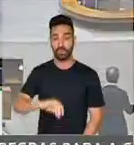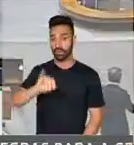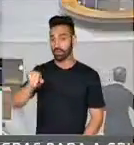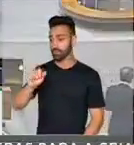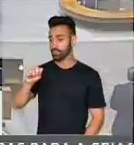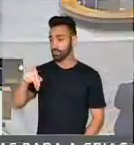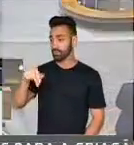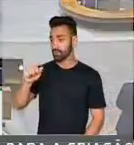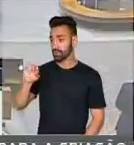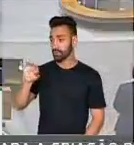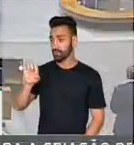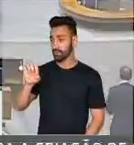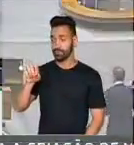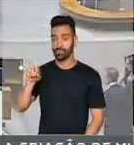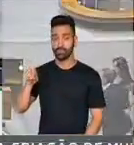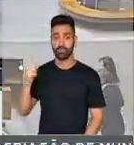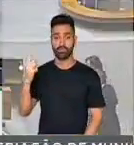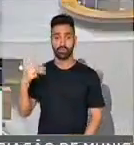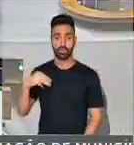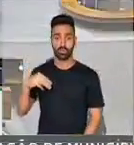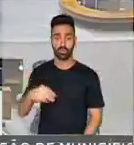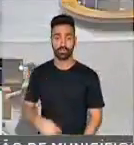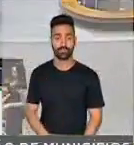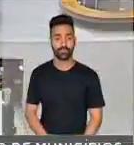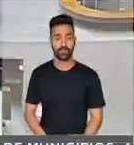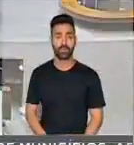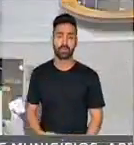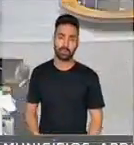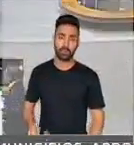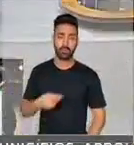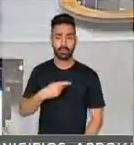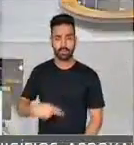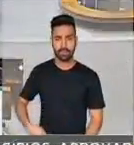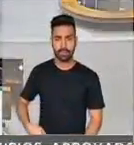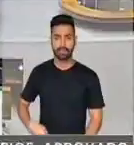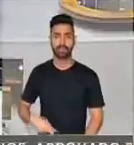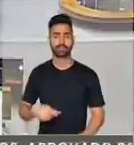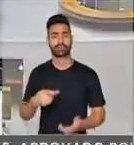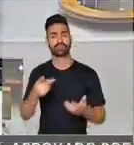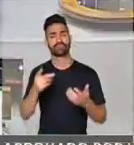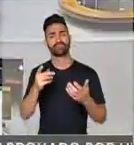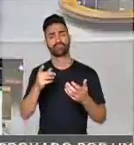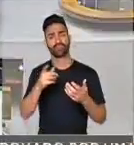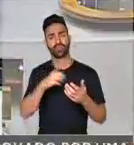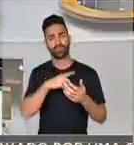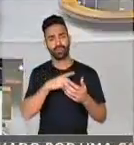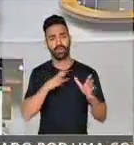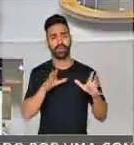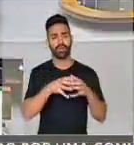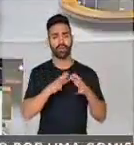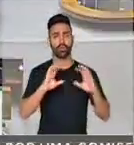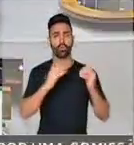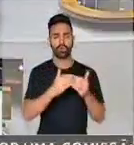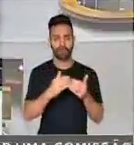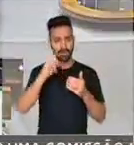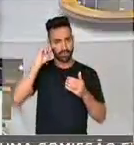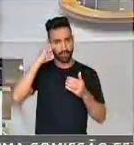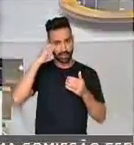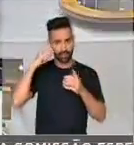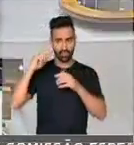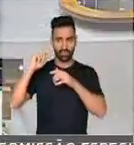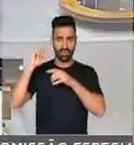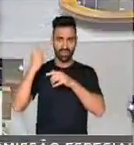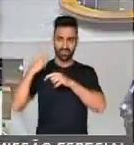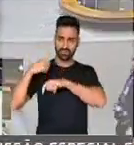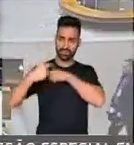Beberei meu minuto. Senhor presidente, informo as comunidades quilombolas do meu estado, Amapá,